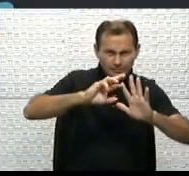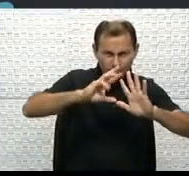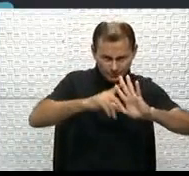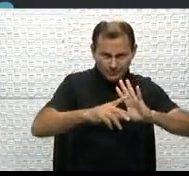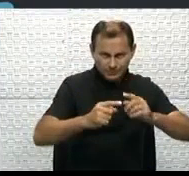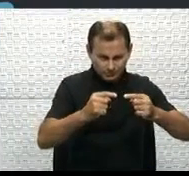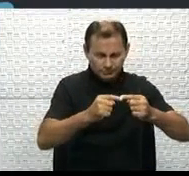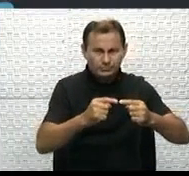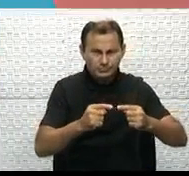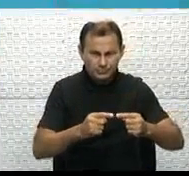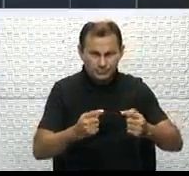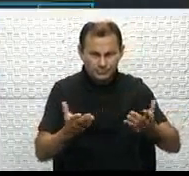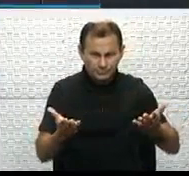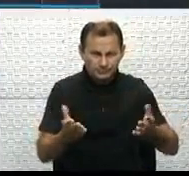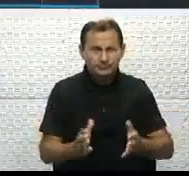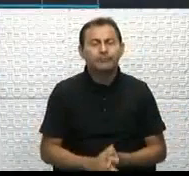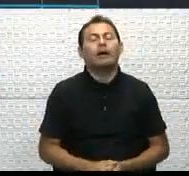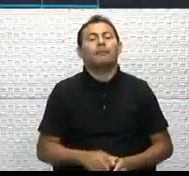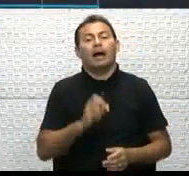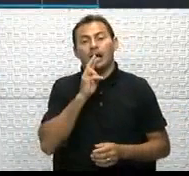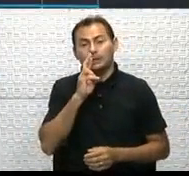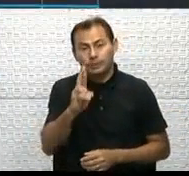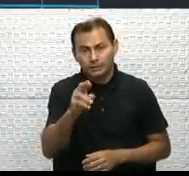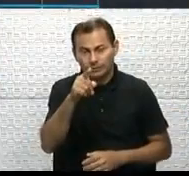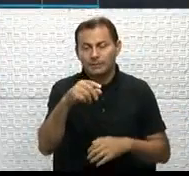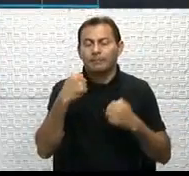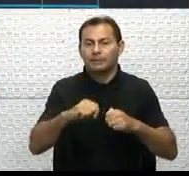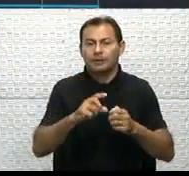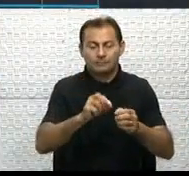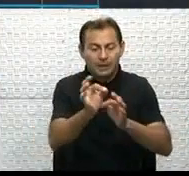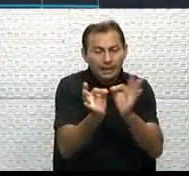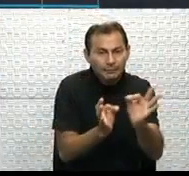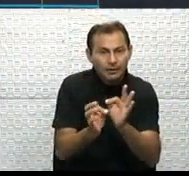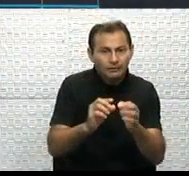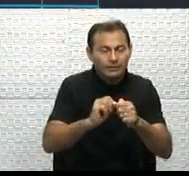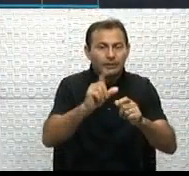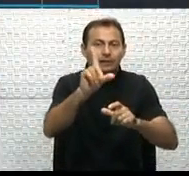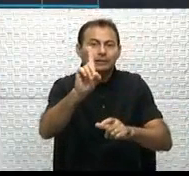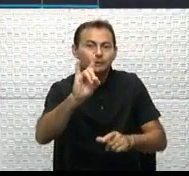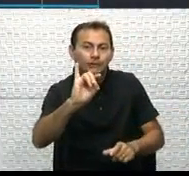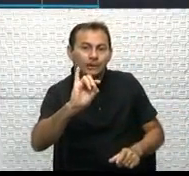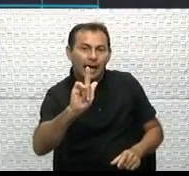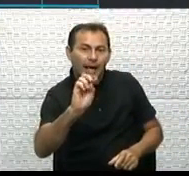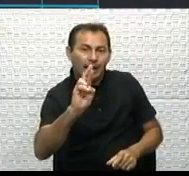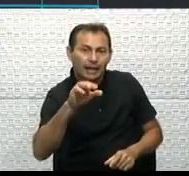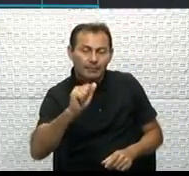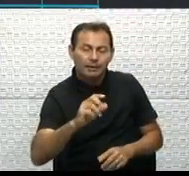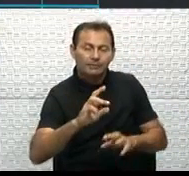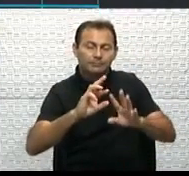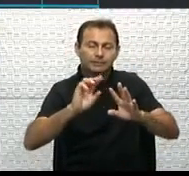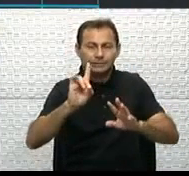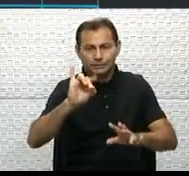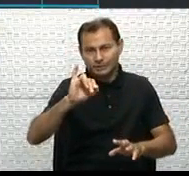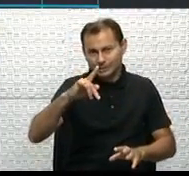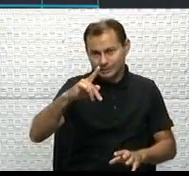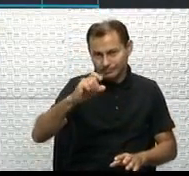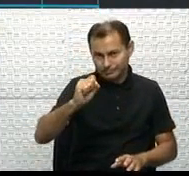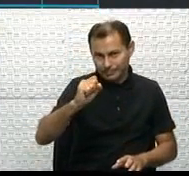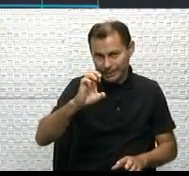variáveis estão correlacionadas? Para responder, você teve que elaborar um diagrama de dispersão para as variáveis e